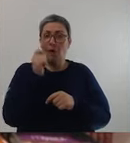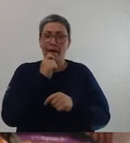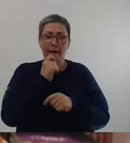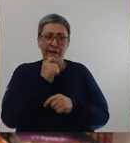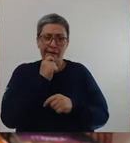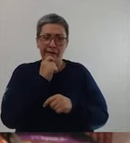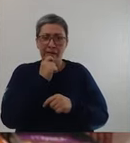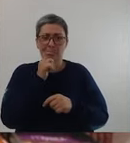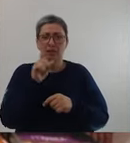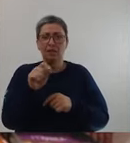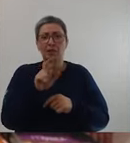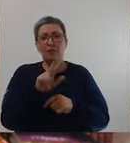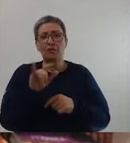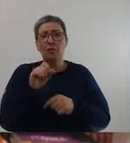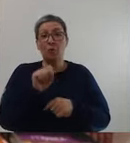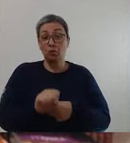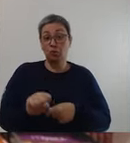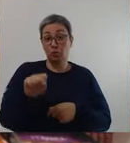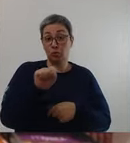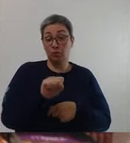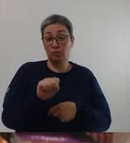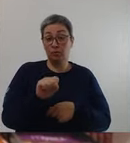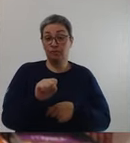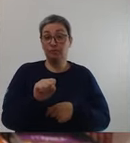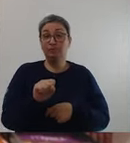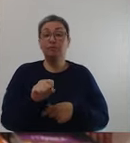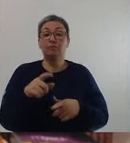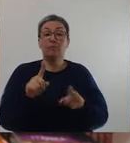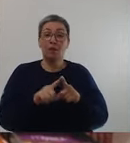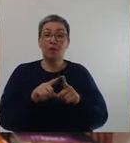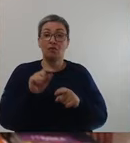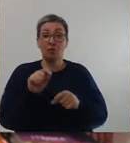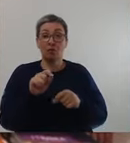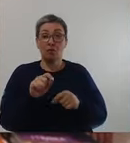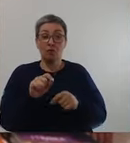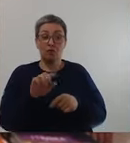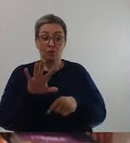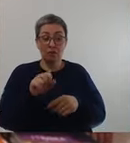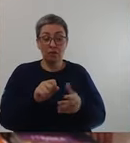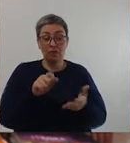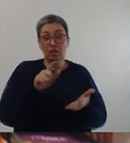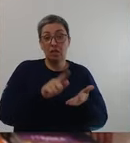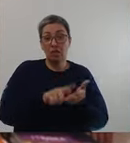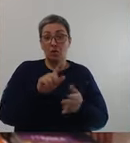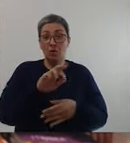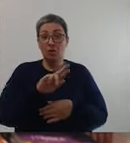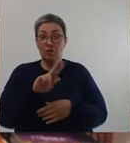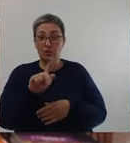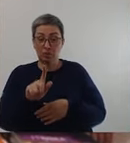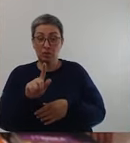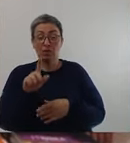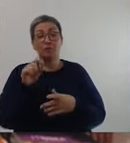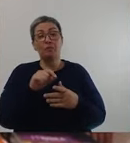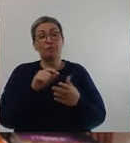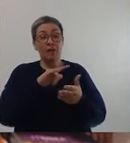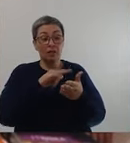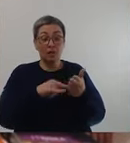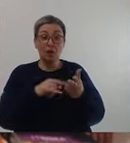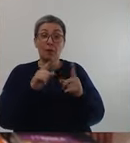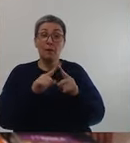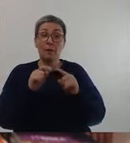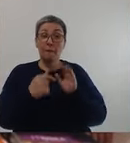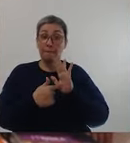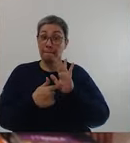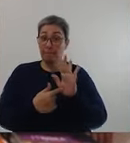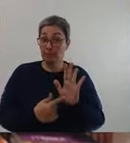pessoa ainda for solteira, né, quando ela for tirar o RG, o